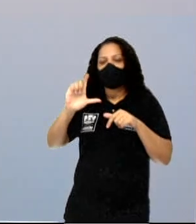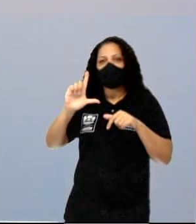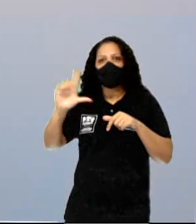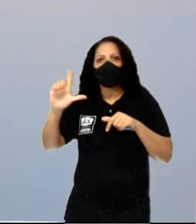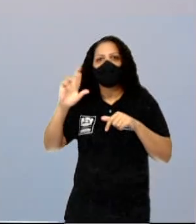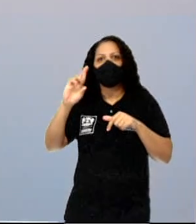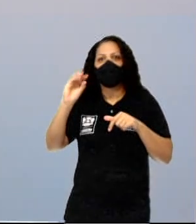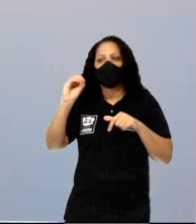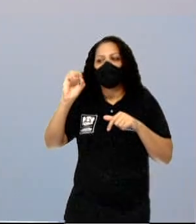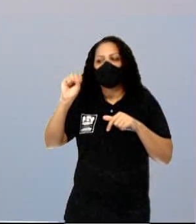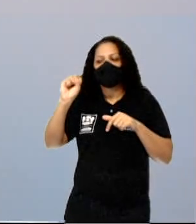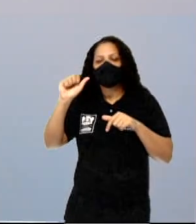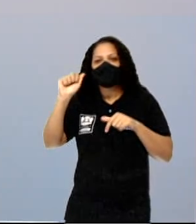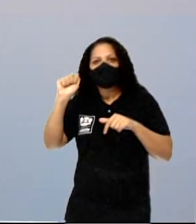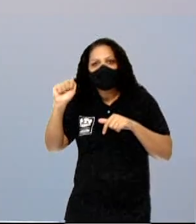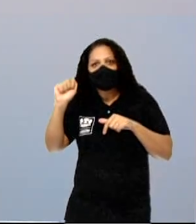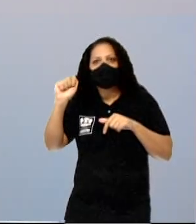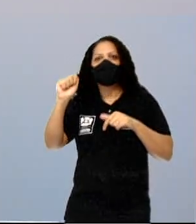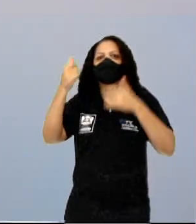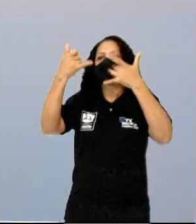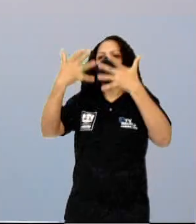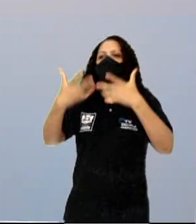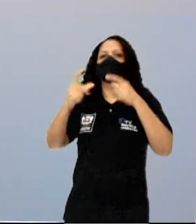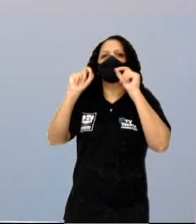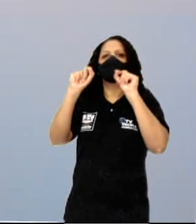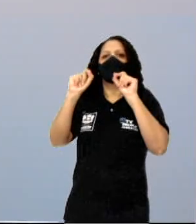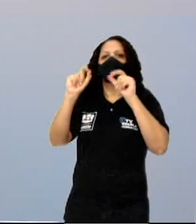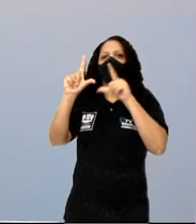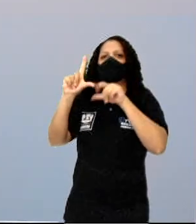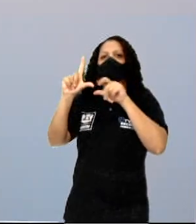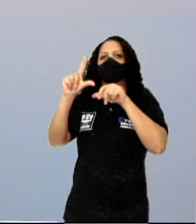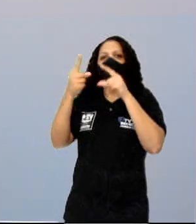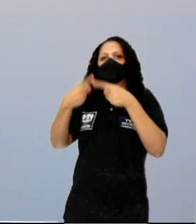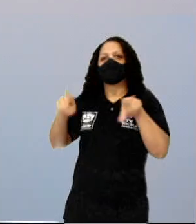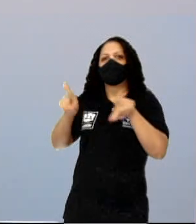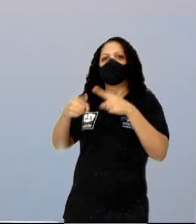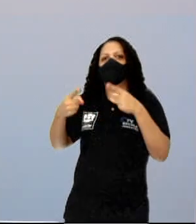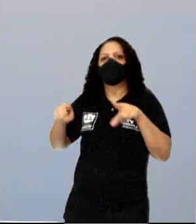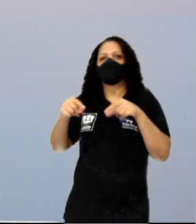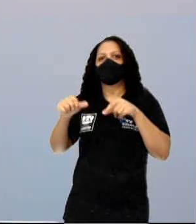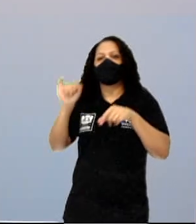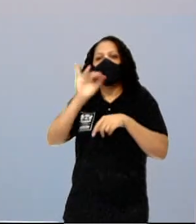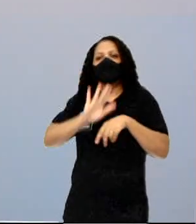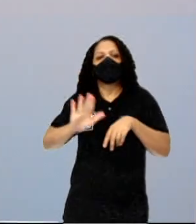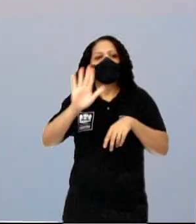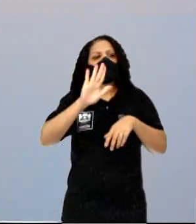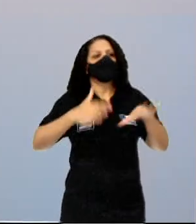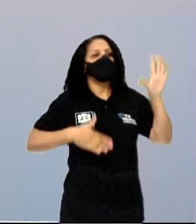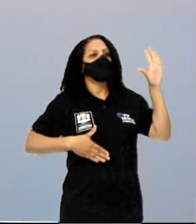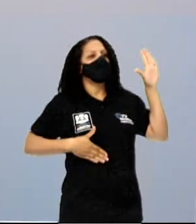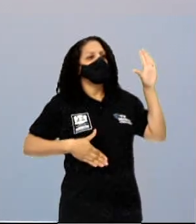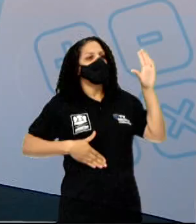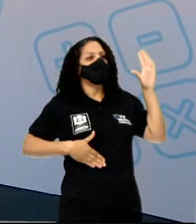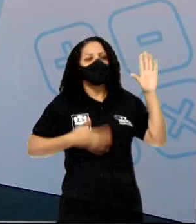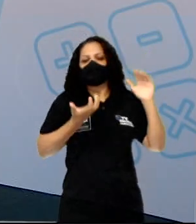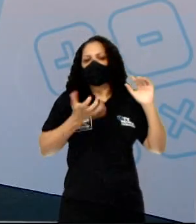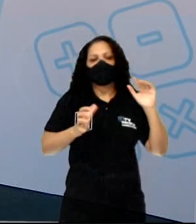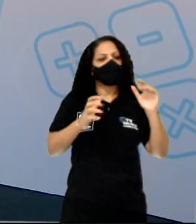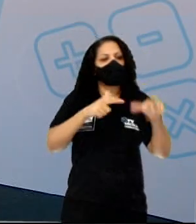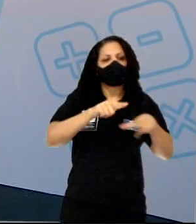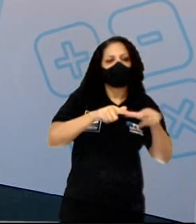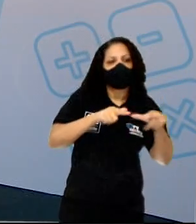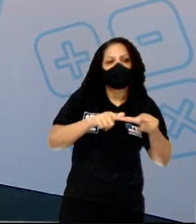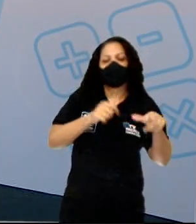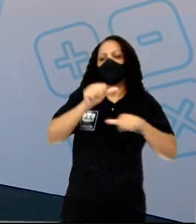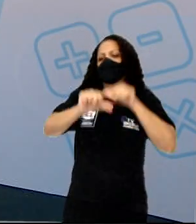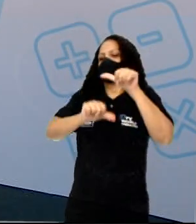Noel Rosa vai desconstruir a imagem do malandro vagabundo que não quer saber de trabalhar para a ideia do